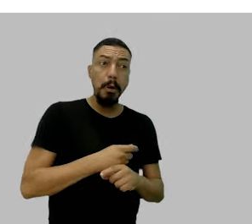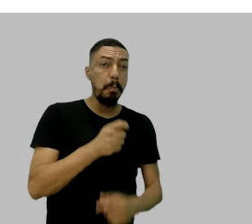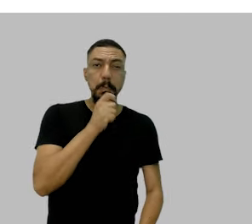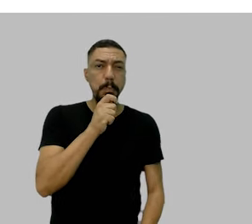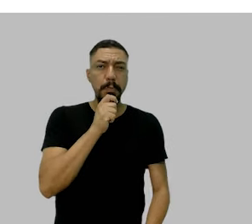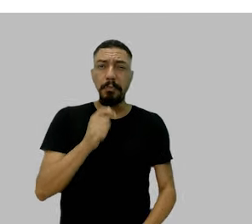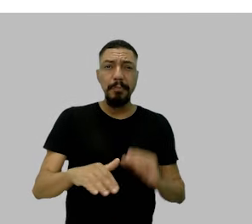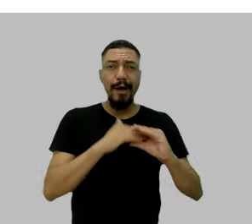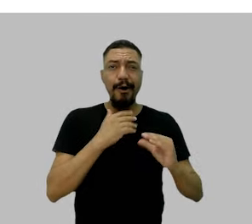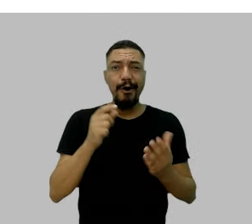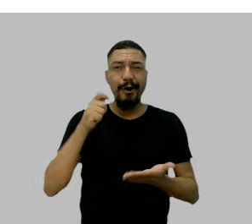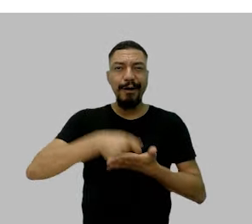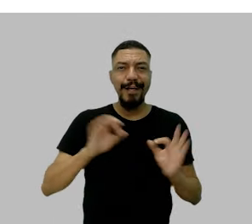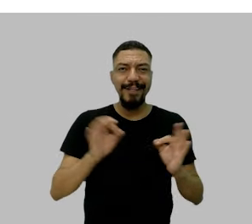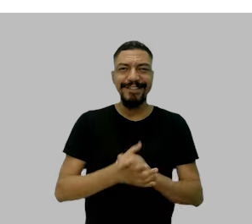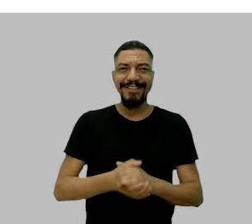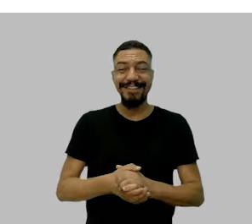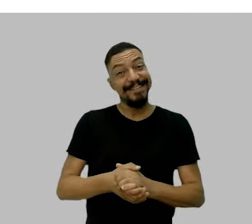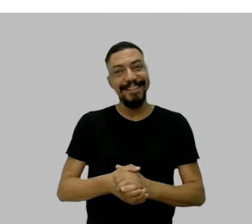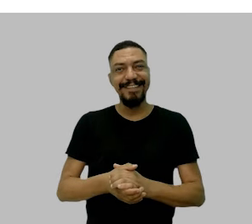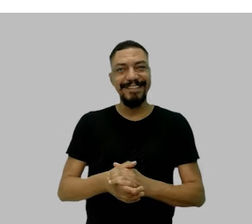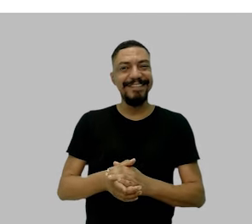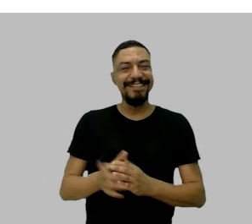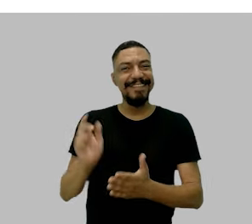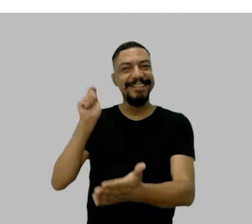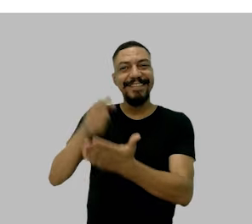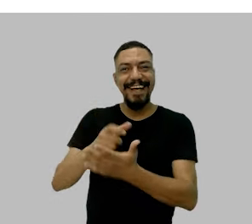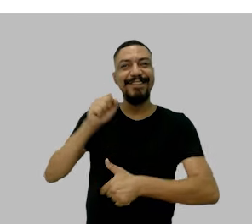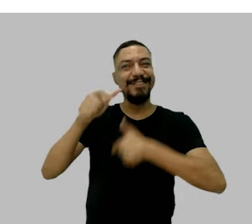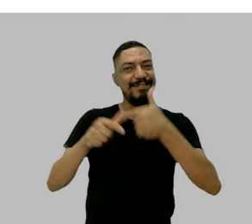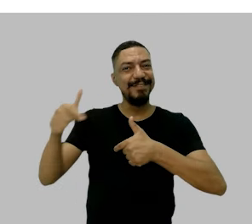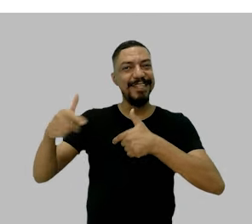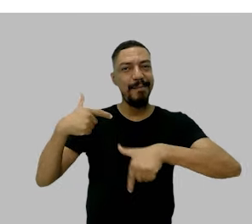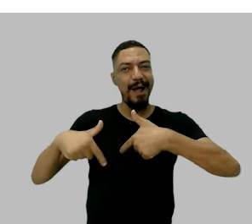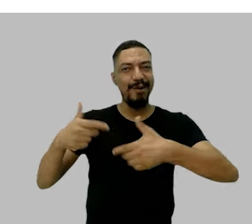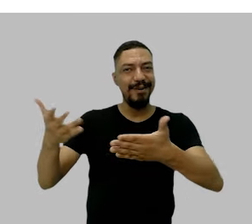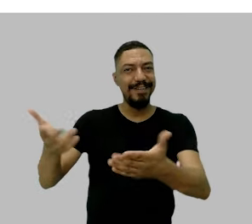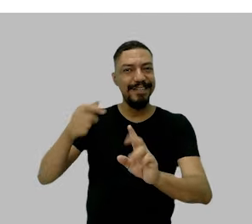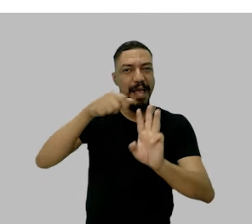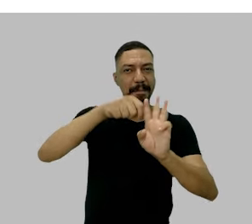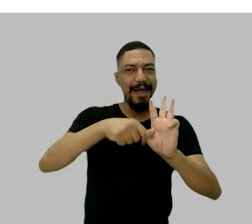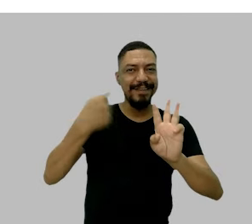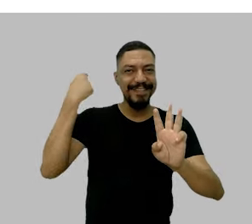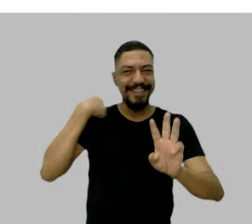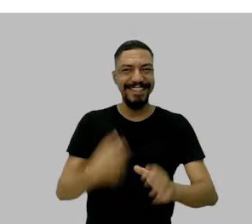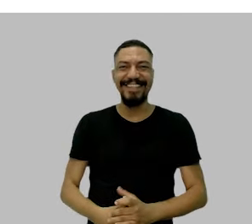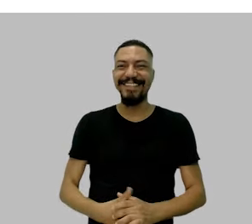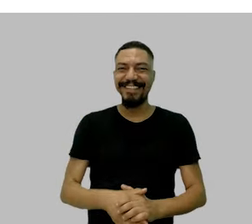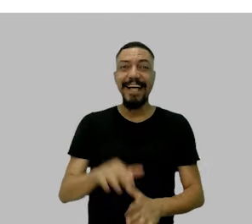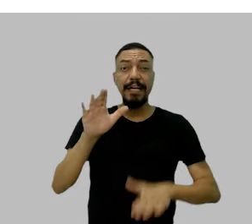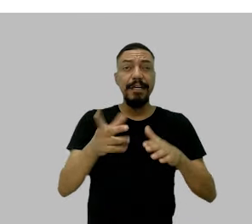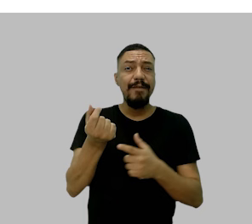então, segue o pagamento do serviço prestado há 3 meses atrás. E às vezes com valor